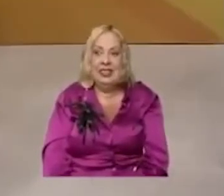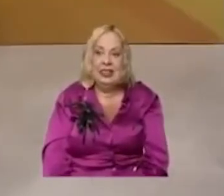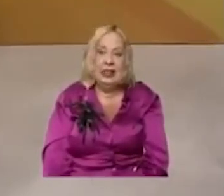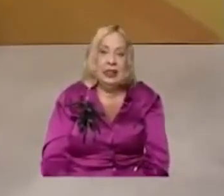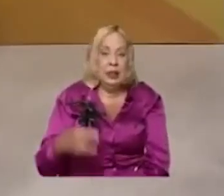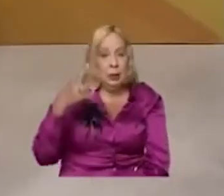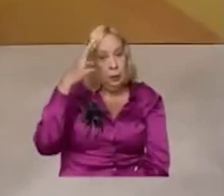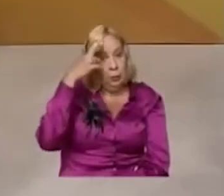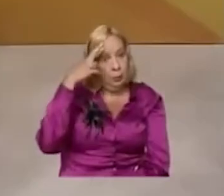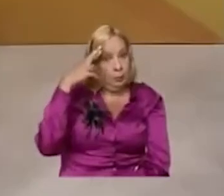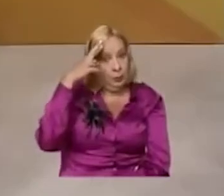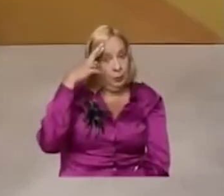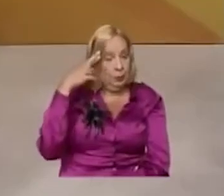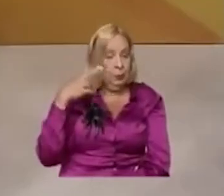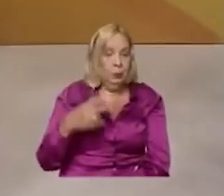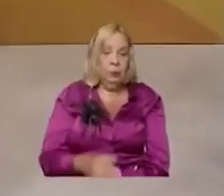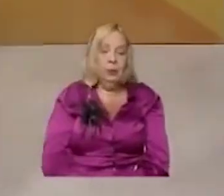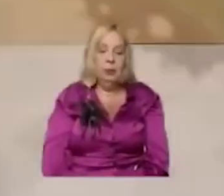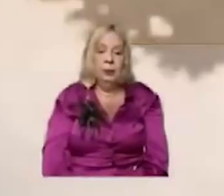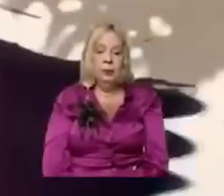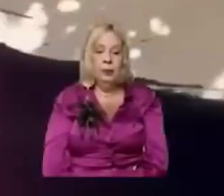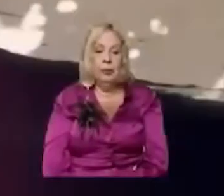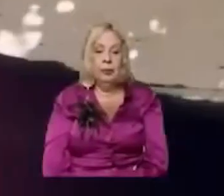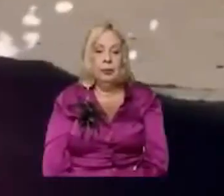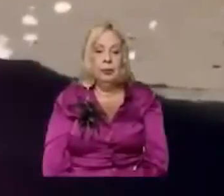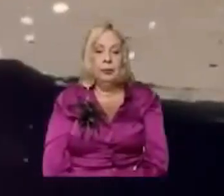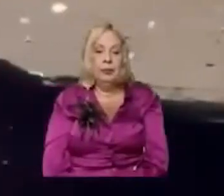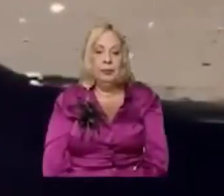Rogerinho tava lá e conversou com ele. Vamos ver.